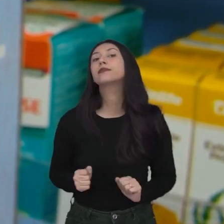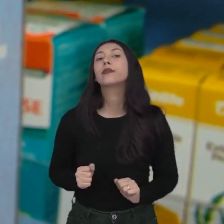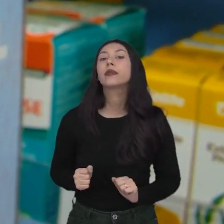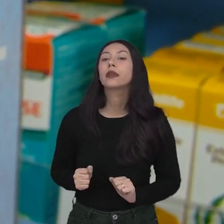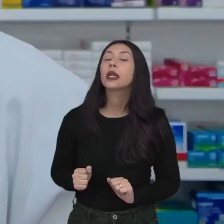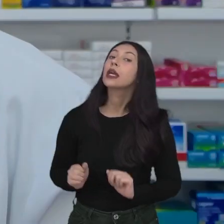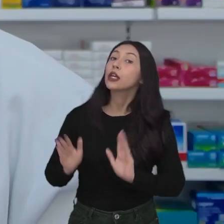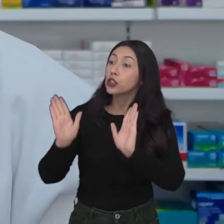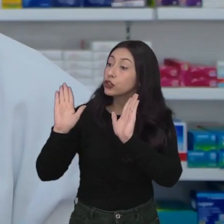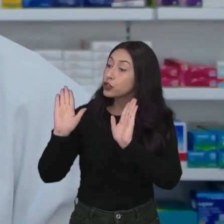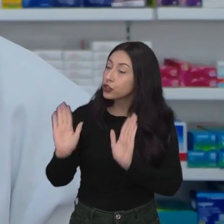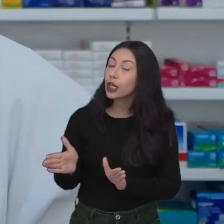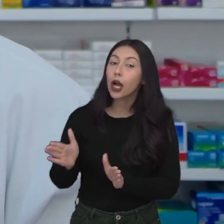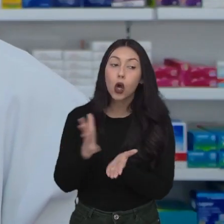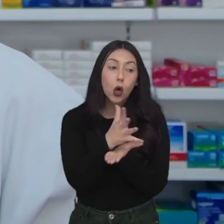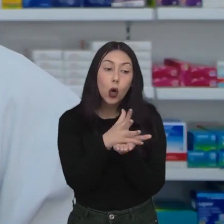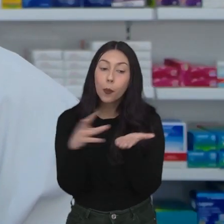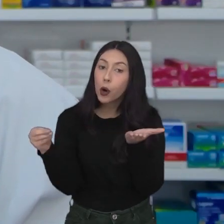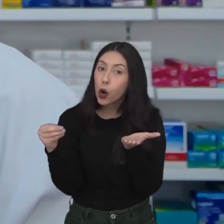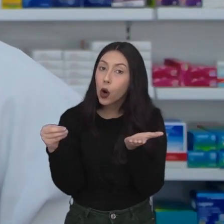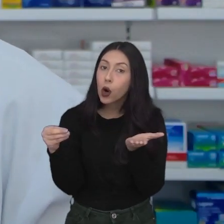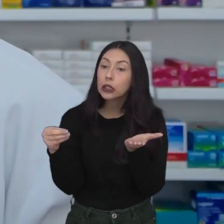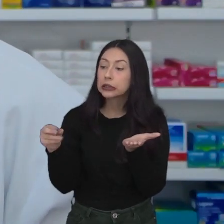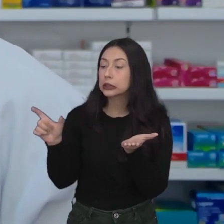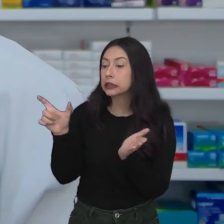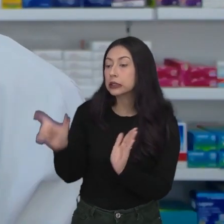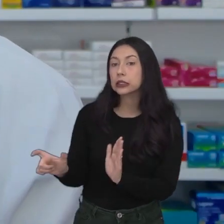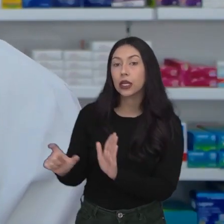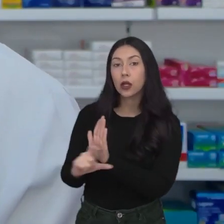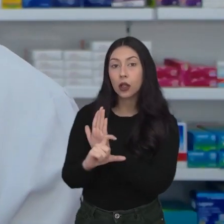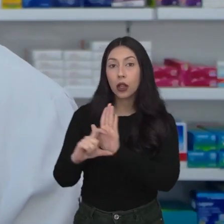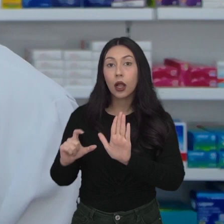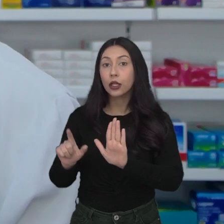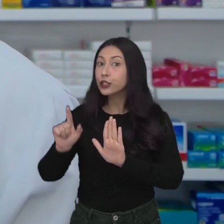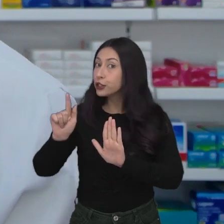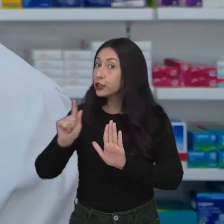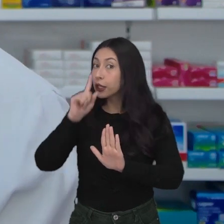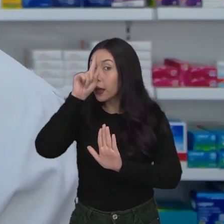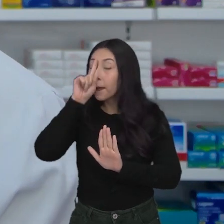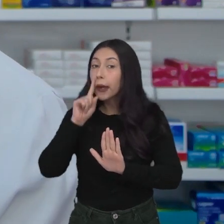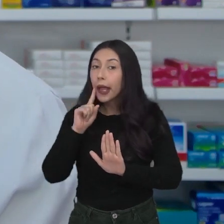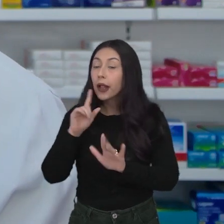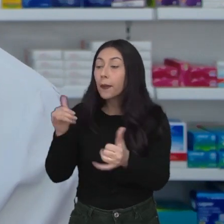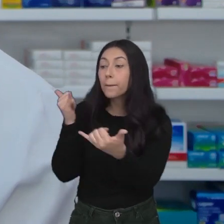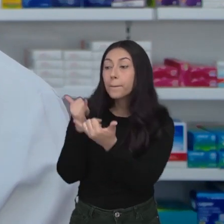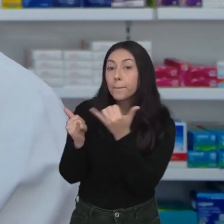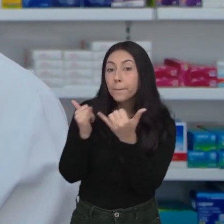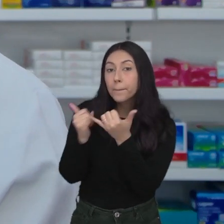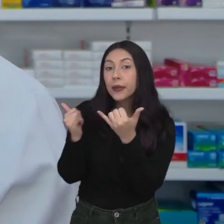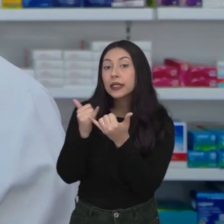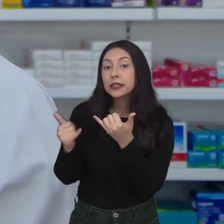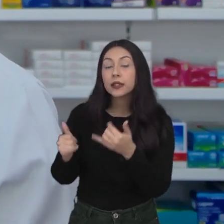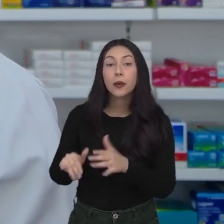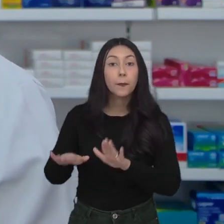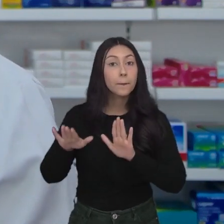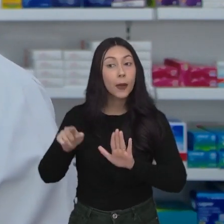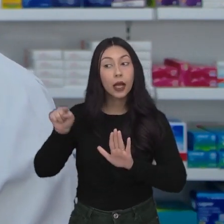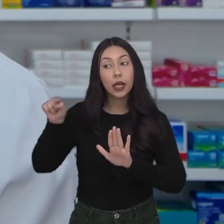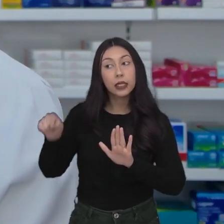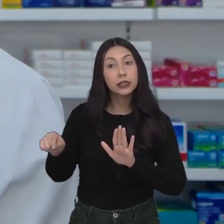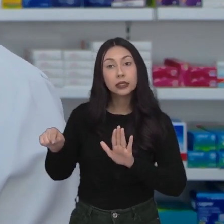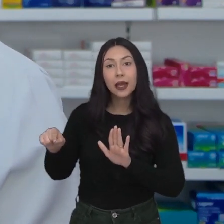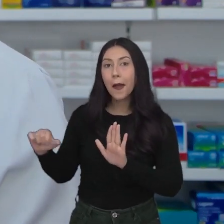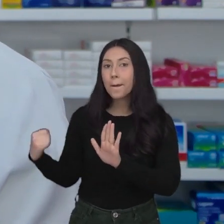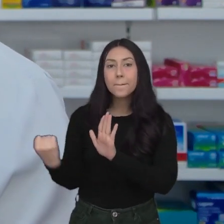na caixinha. Depois que quebra-se a patente do original, do referência, surge o genérico, surge os similares, só que os similares eles têm uma